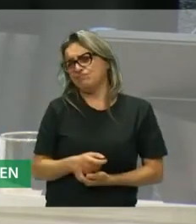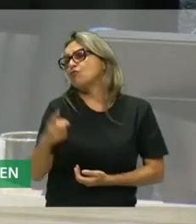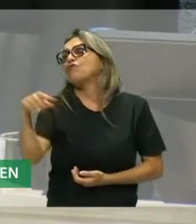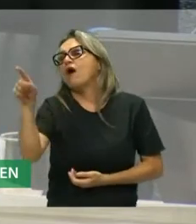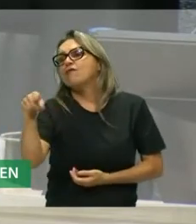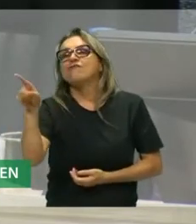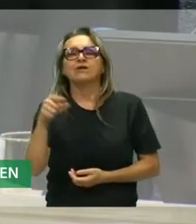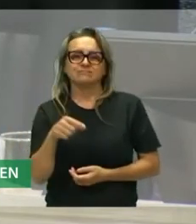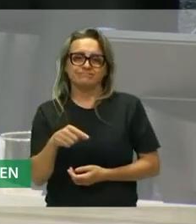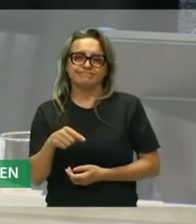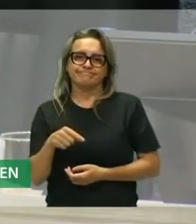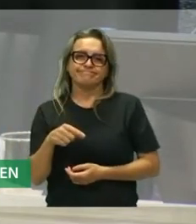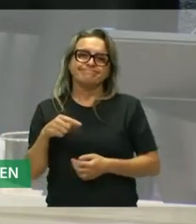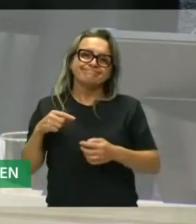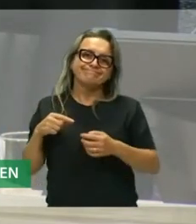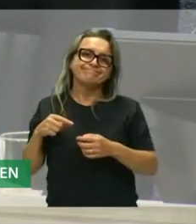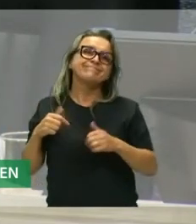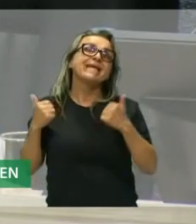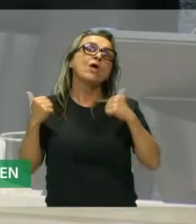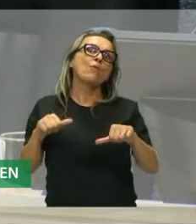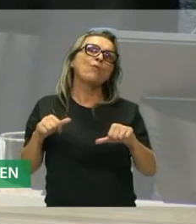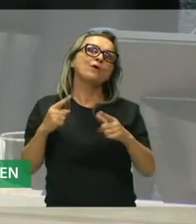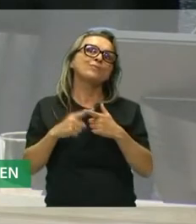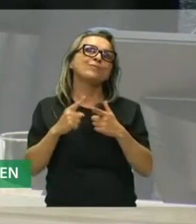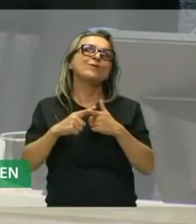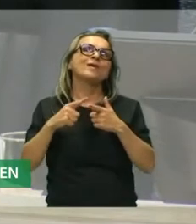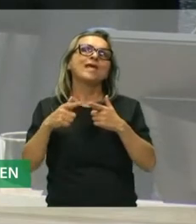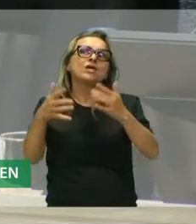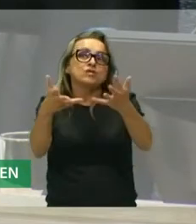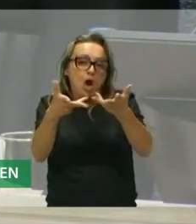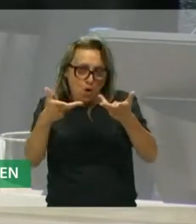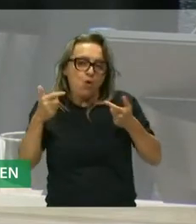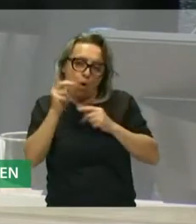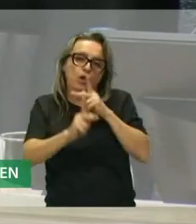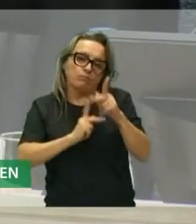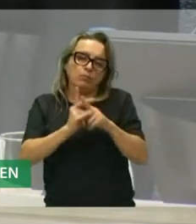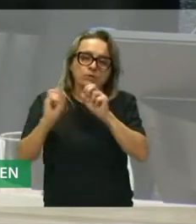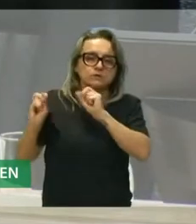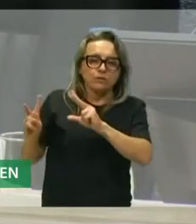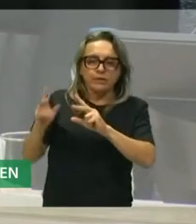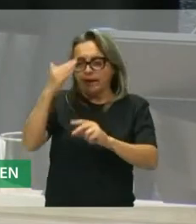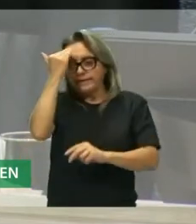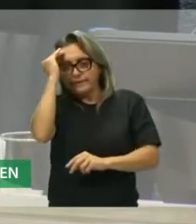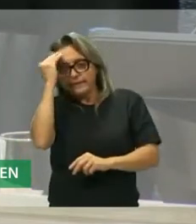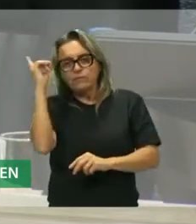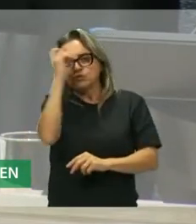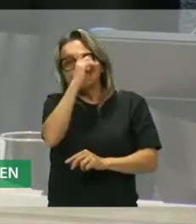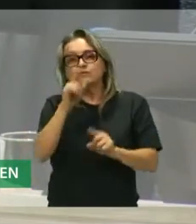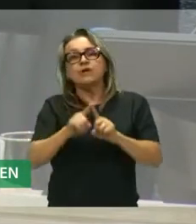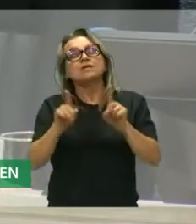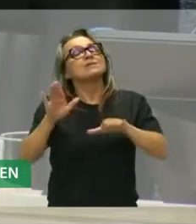complexidade. E nós acolhemos a população, entendemos a dificuldade, fazemos um papel